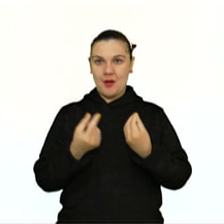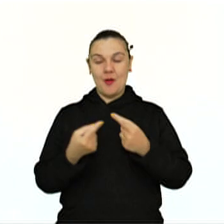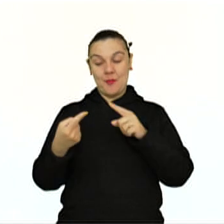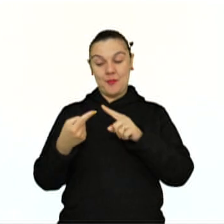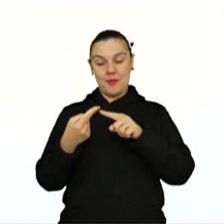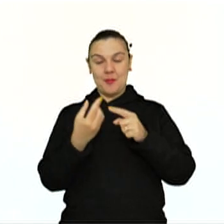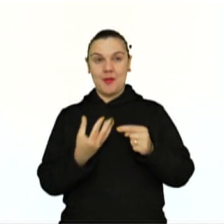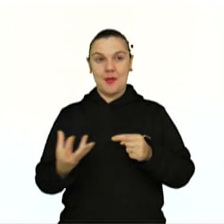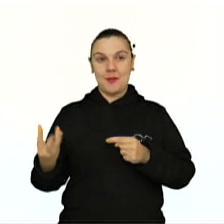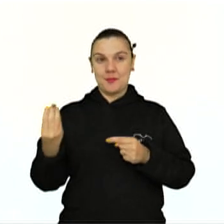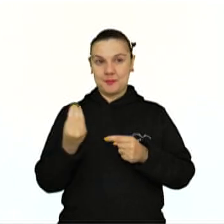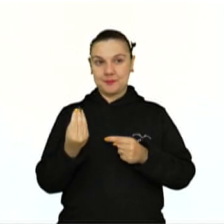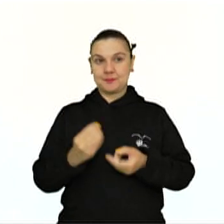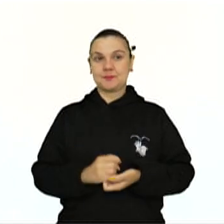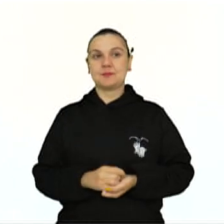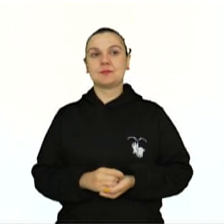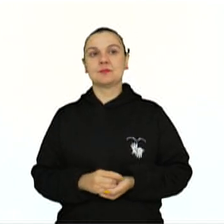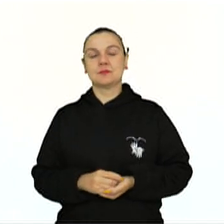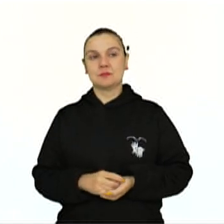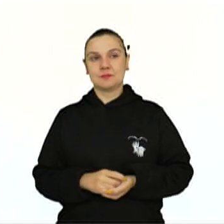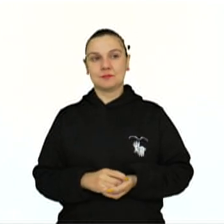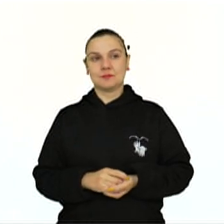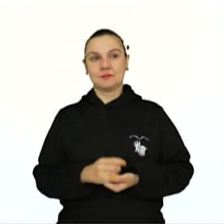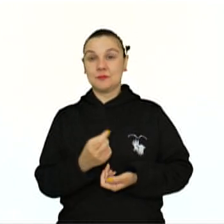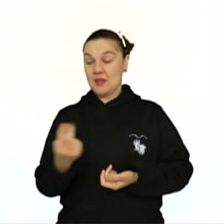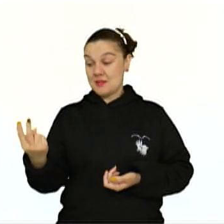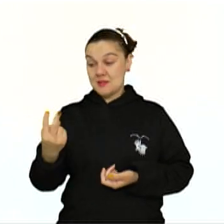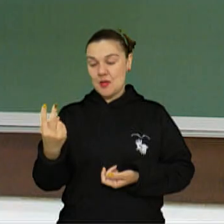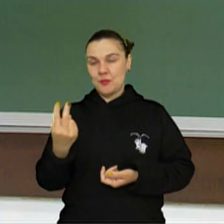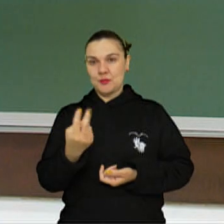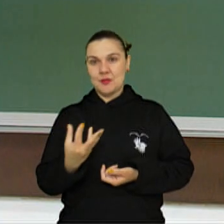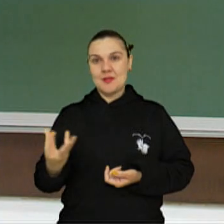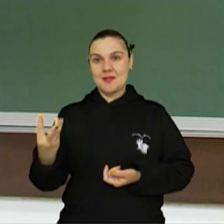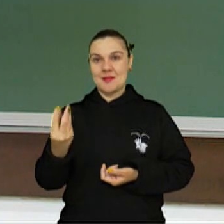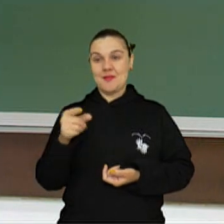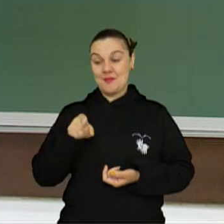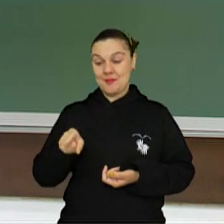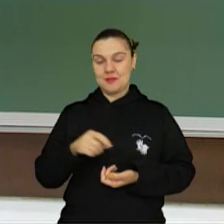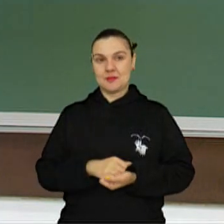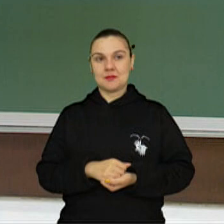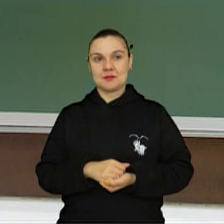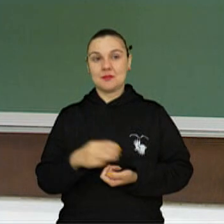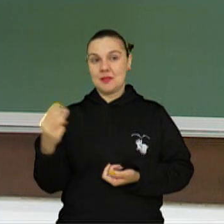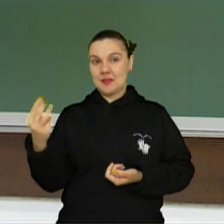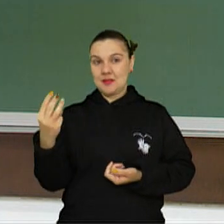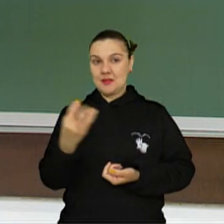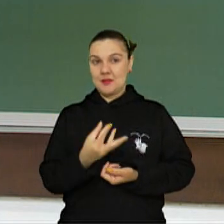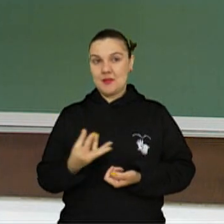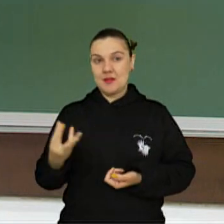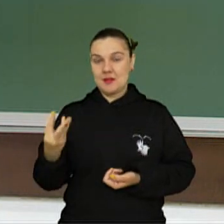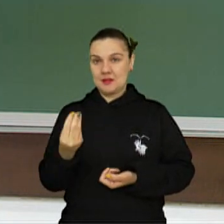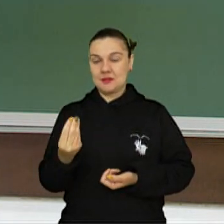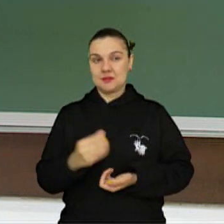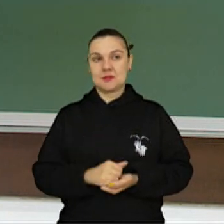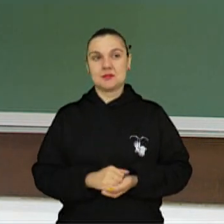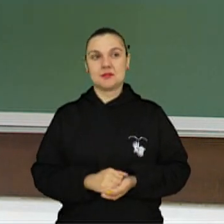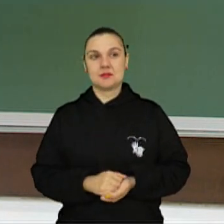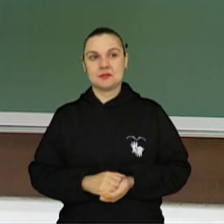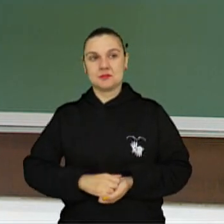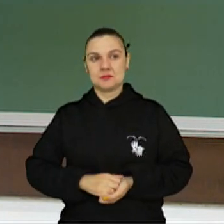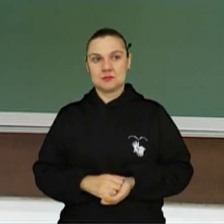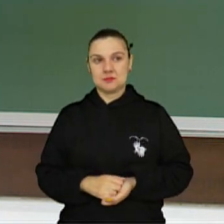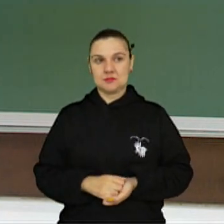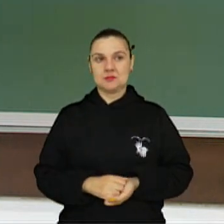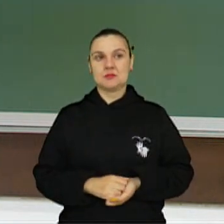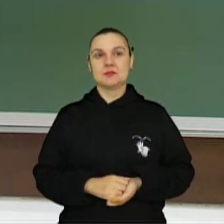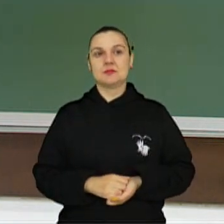do plural, nosotros ou nosotros. Segunda pessoa do plural, vosotros ou vosotros. E terceira pessoa do plural, eles,